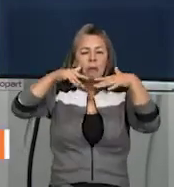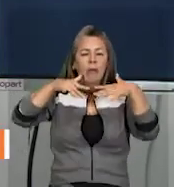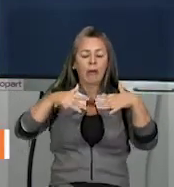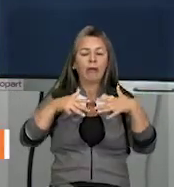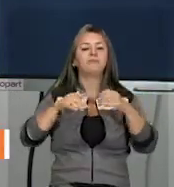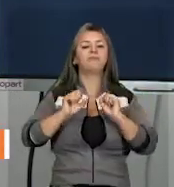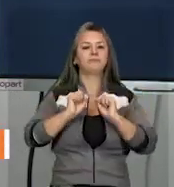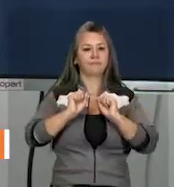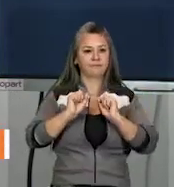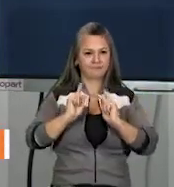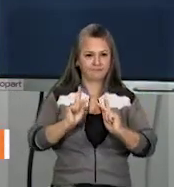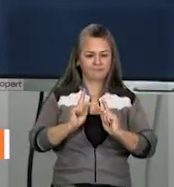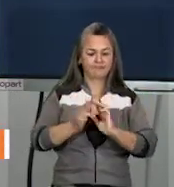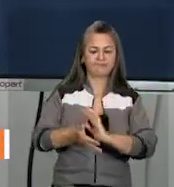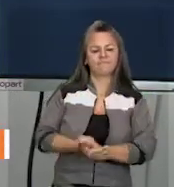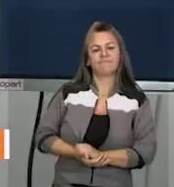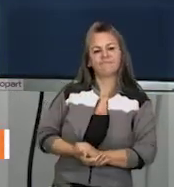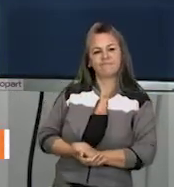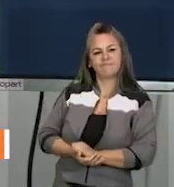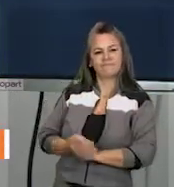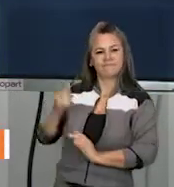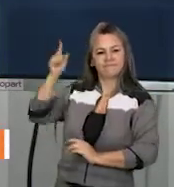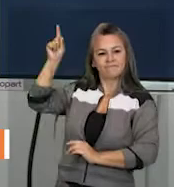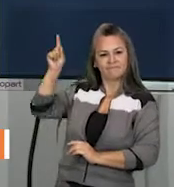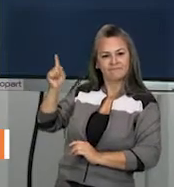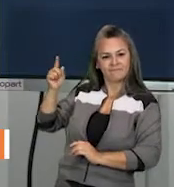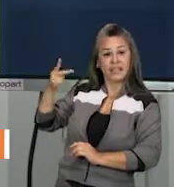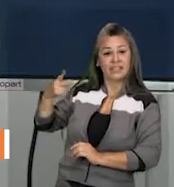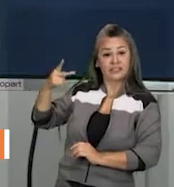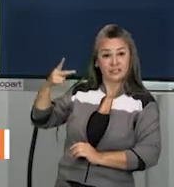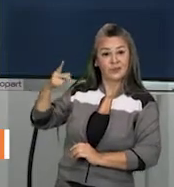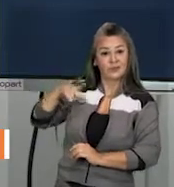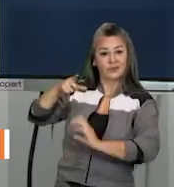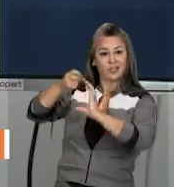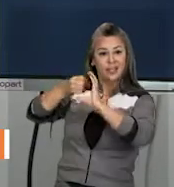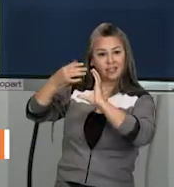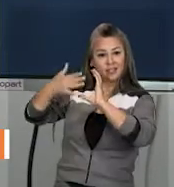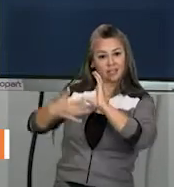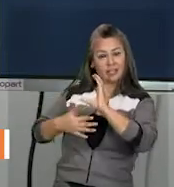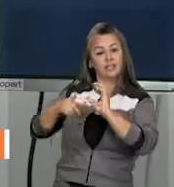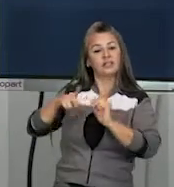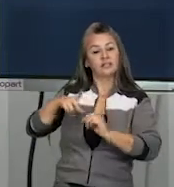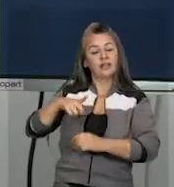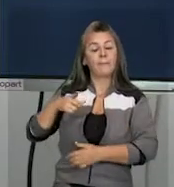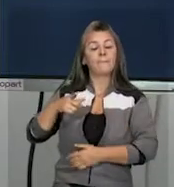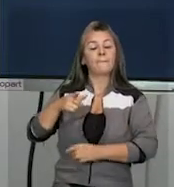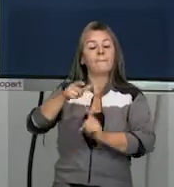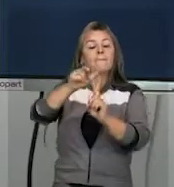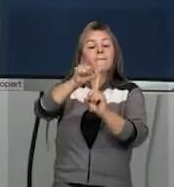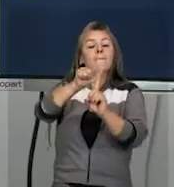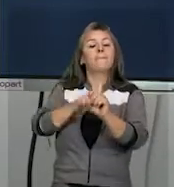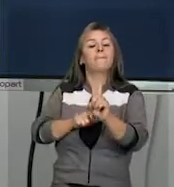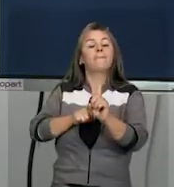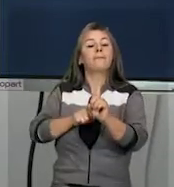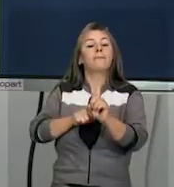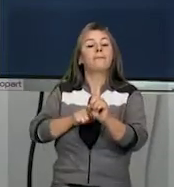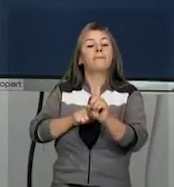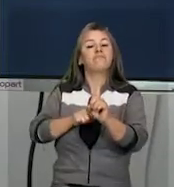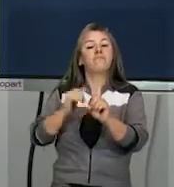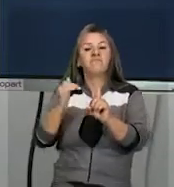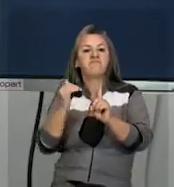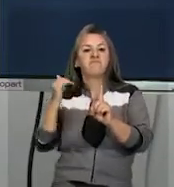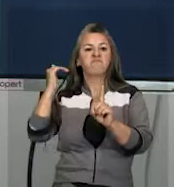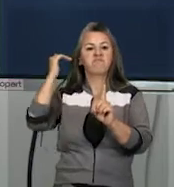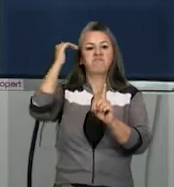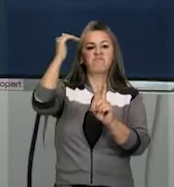personagens nobres, como eu disse, para os gregos eram os deuses e os semideuses. Qual que é o principal motor que